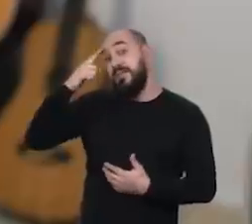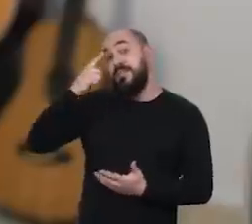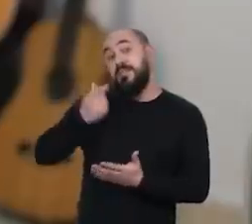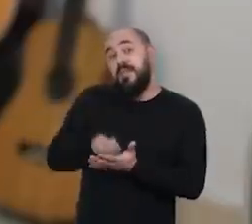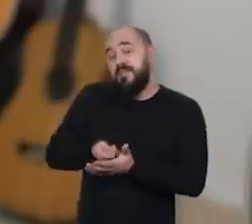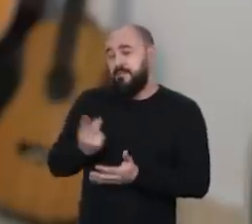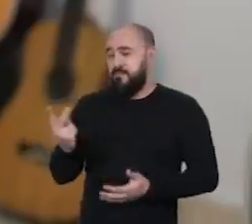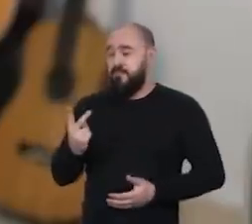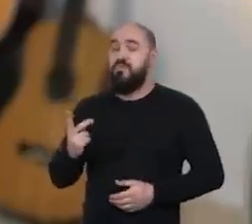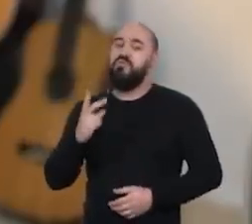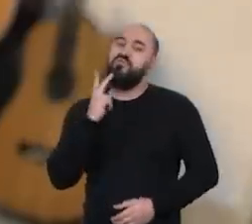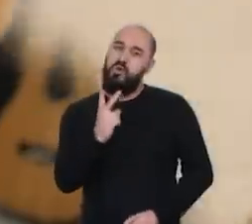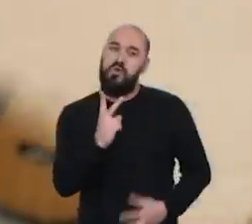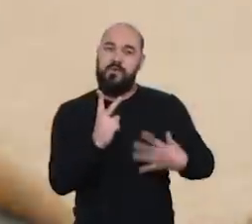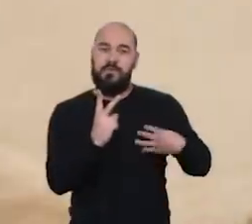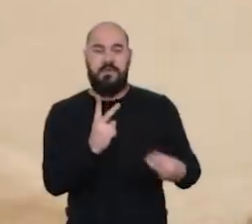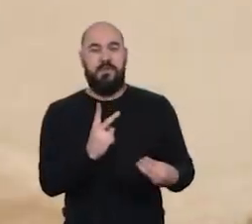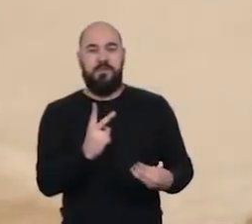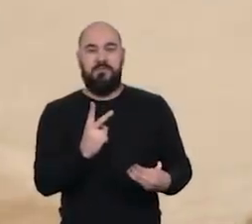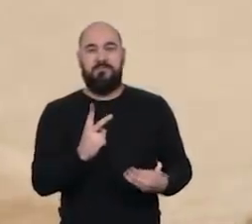que seriam dois.